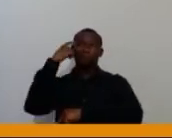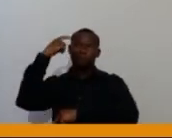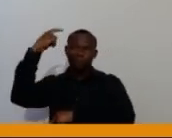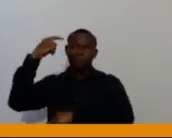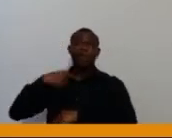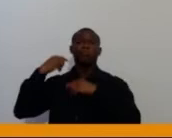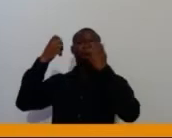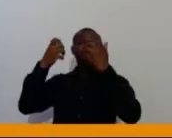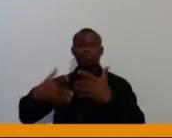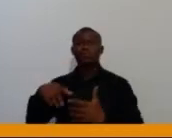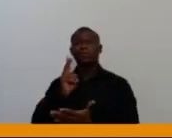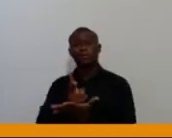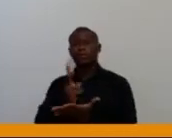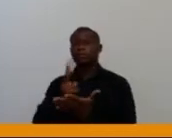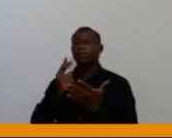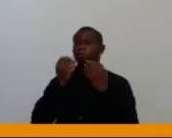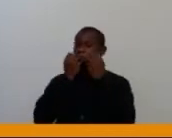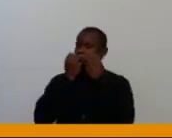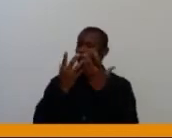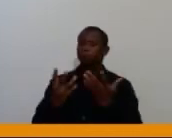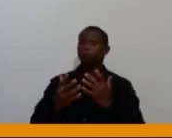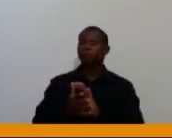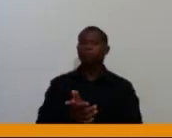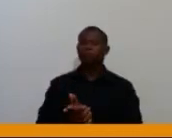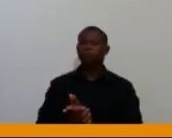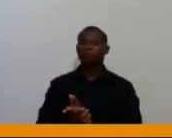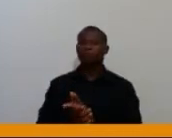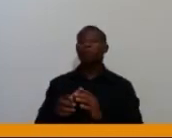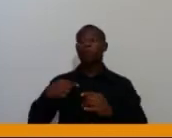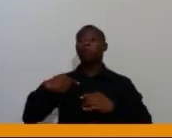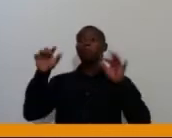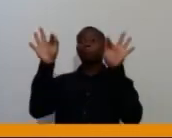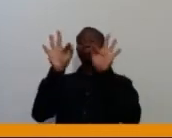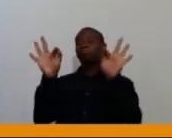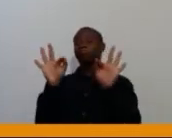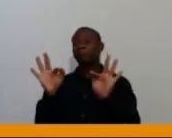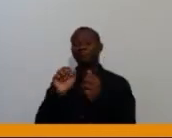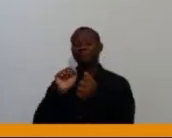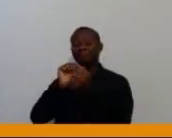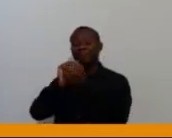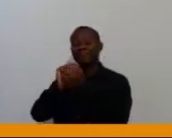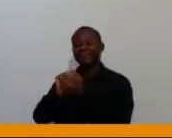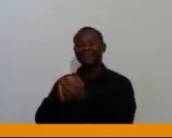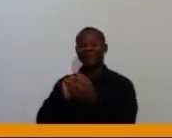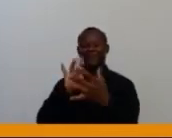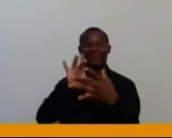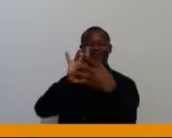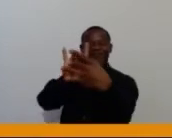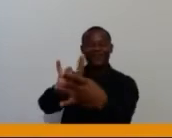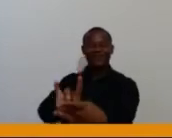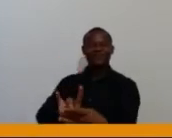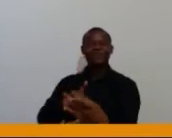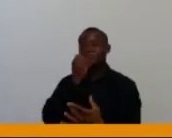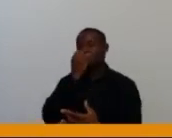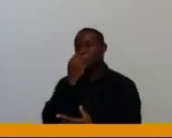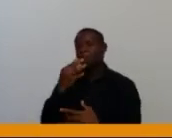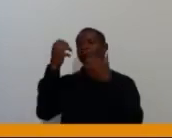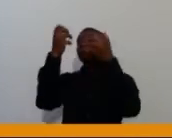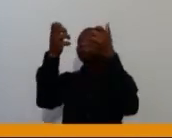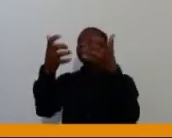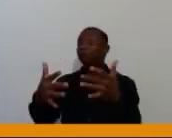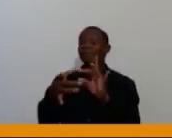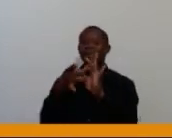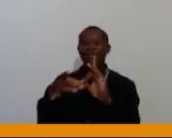estar com você e você tem a palavra para nos apresentar. Nossa rede é a